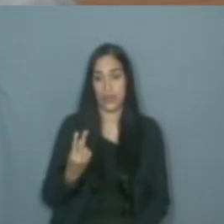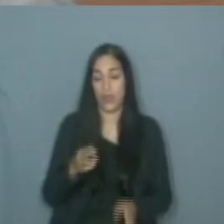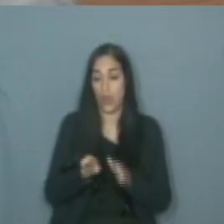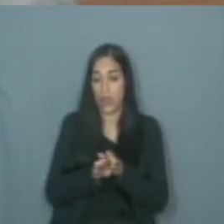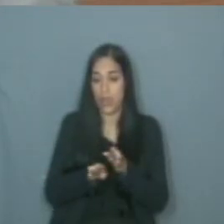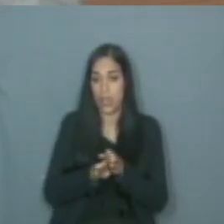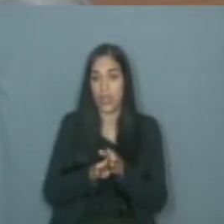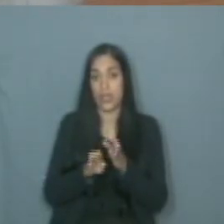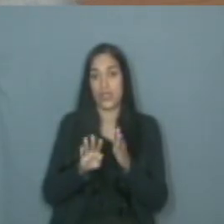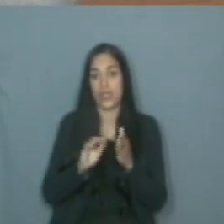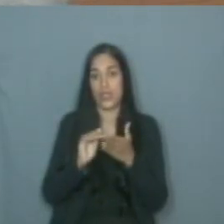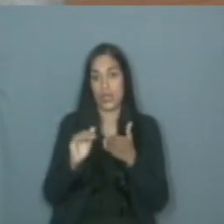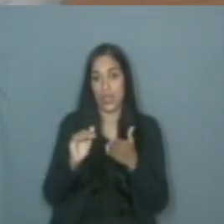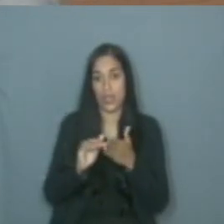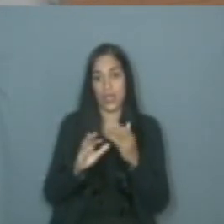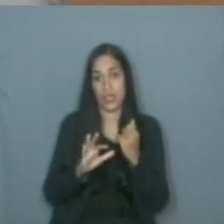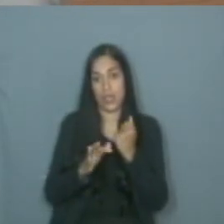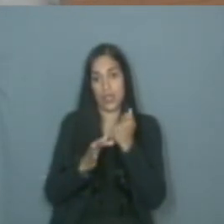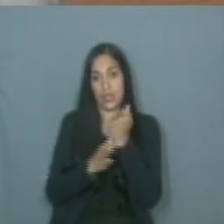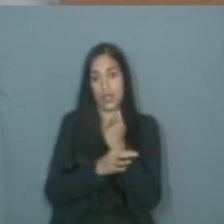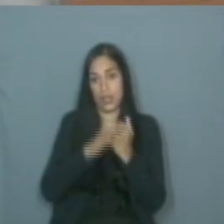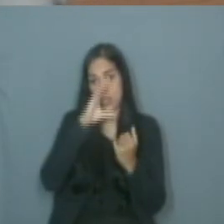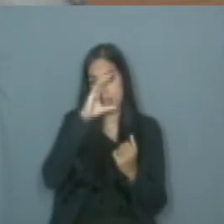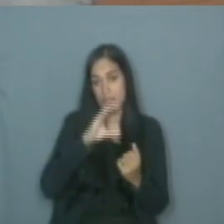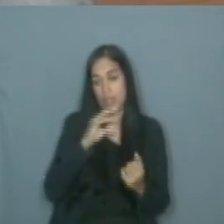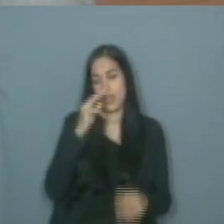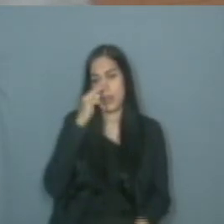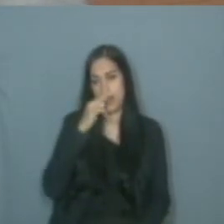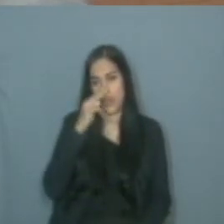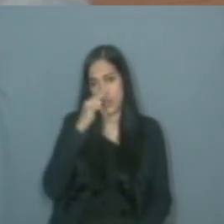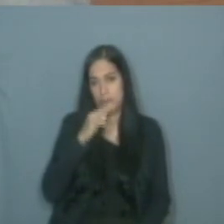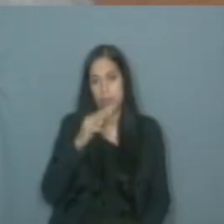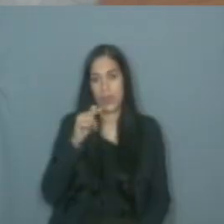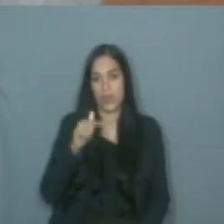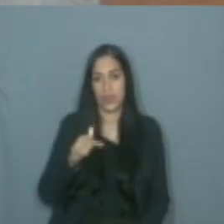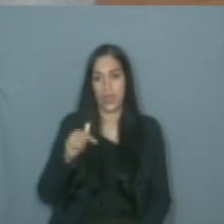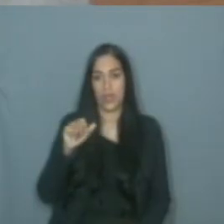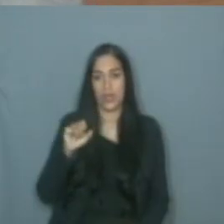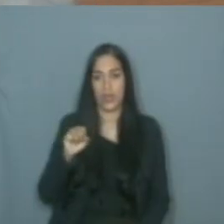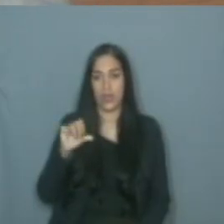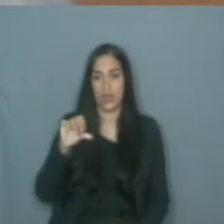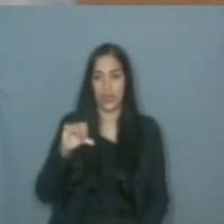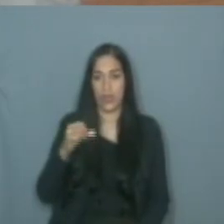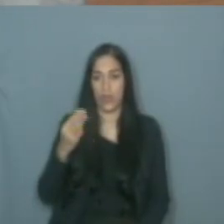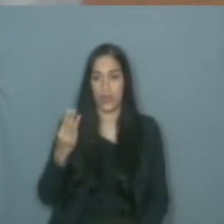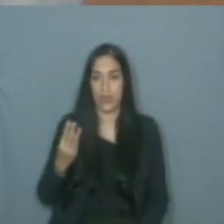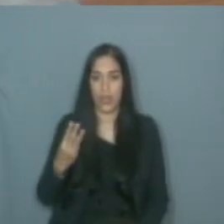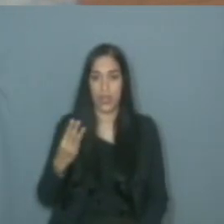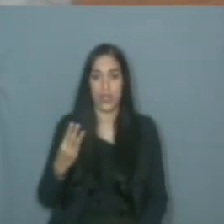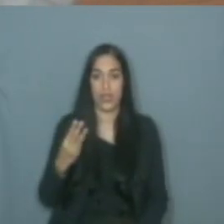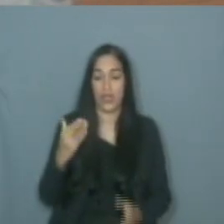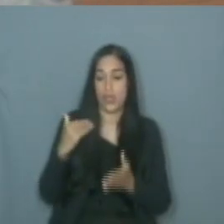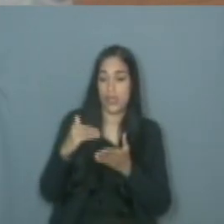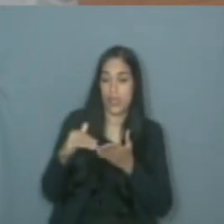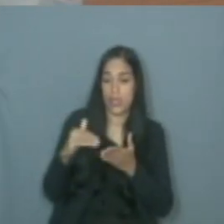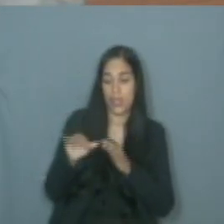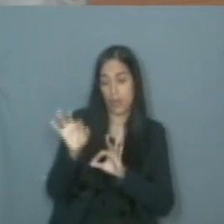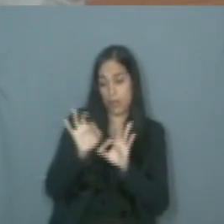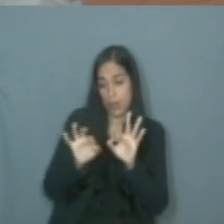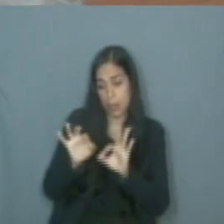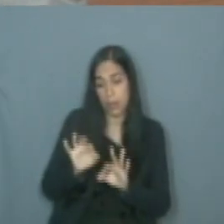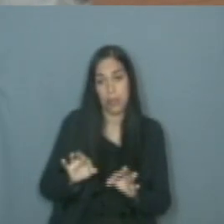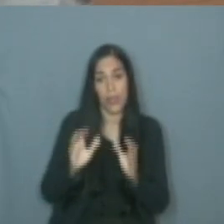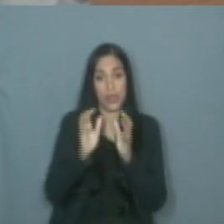Secretaria de Segurança Cidadã para a mesma coisa. O 7893, eu faço a indicação à Secretaria de Infraestrutura do Recife,